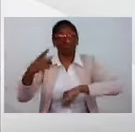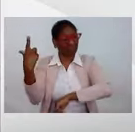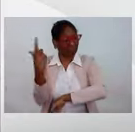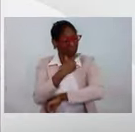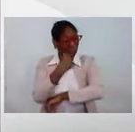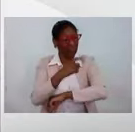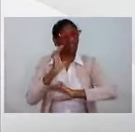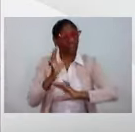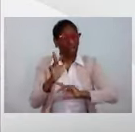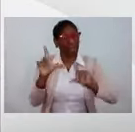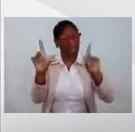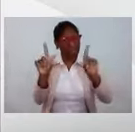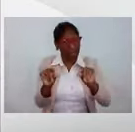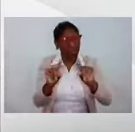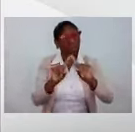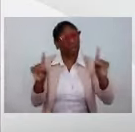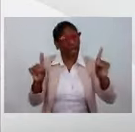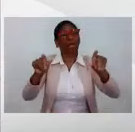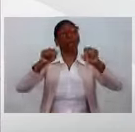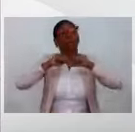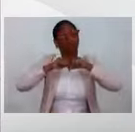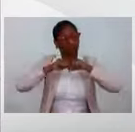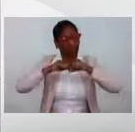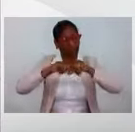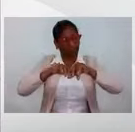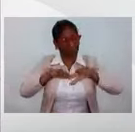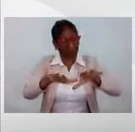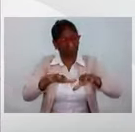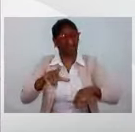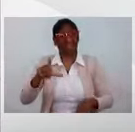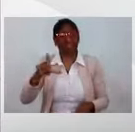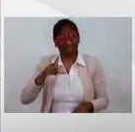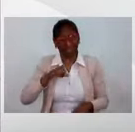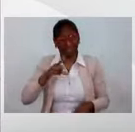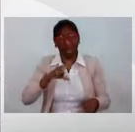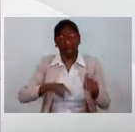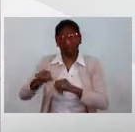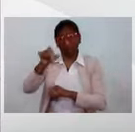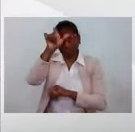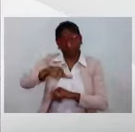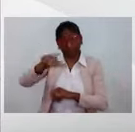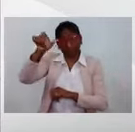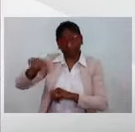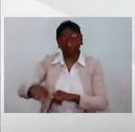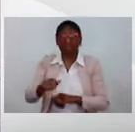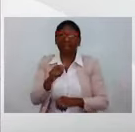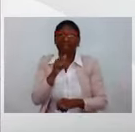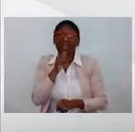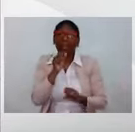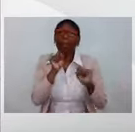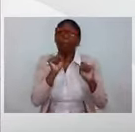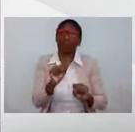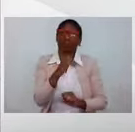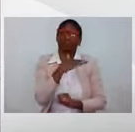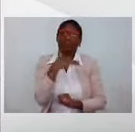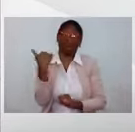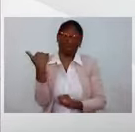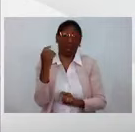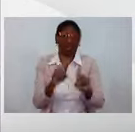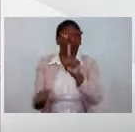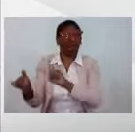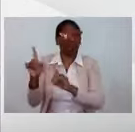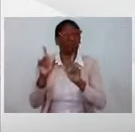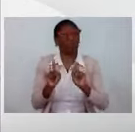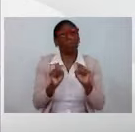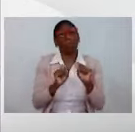menos letal e também a vacinação protegendo, mas para muitas pessoas ainda pode ser letal e será, lamentavelmente,